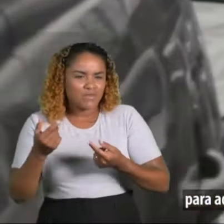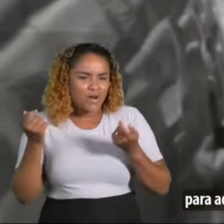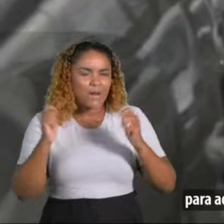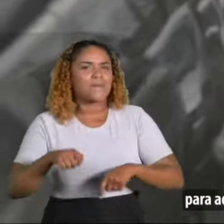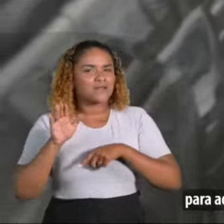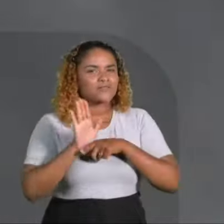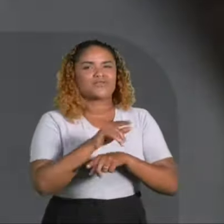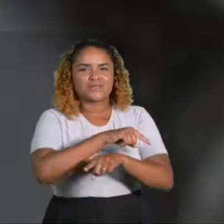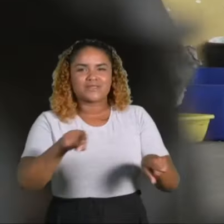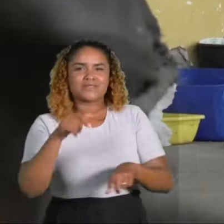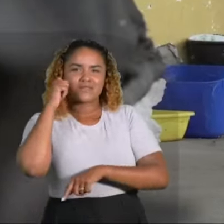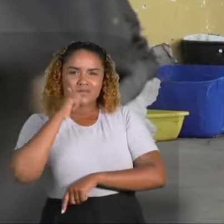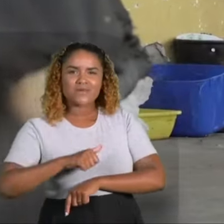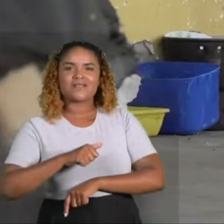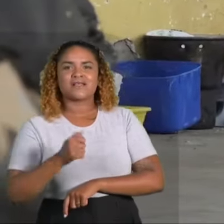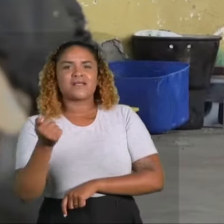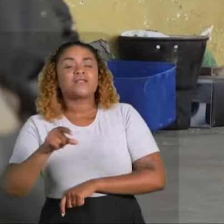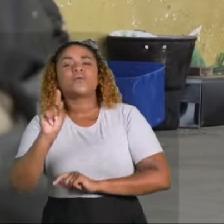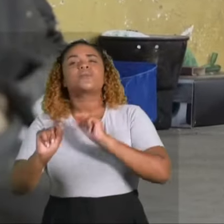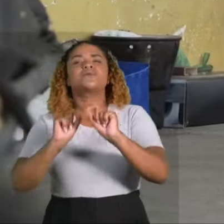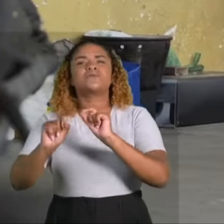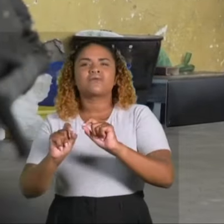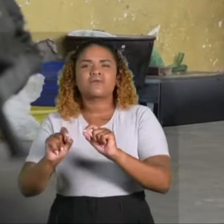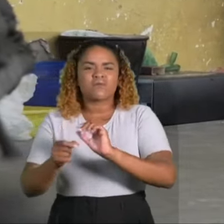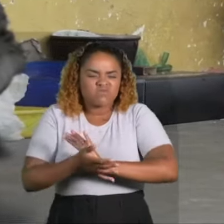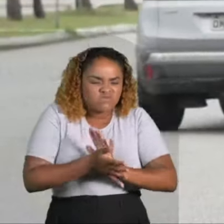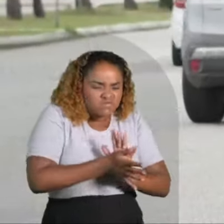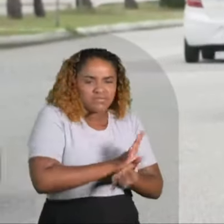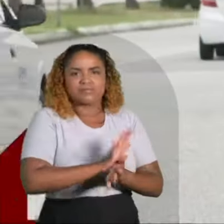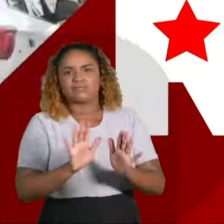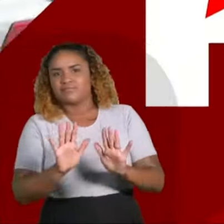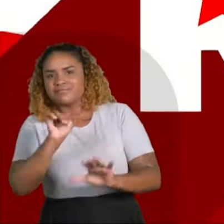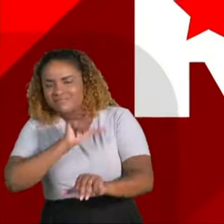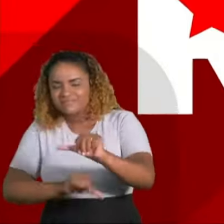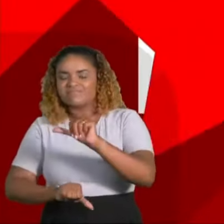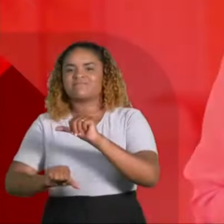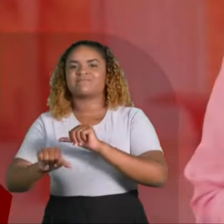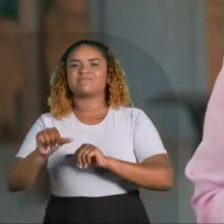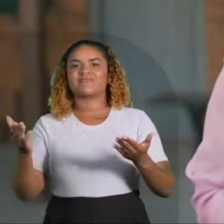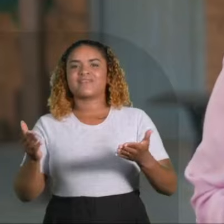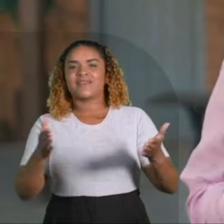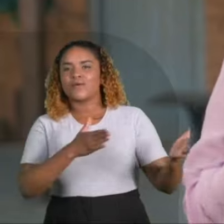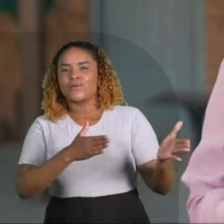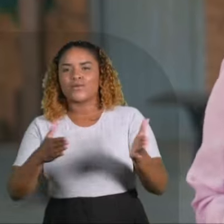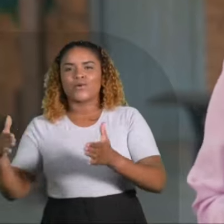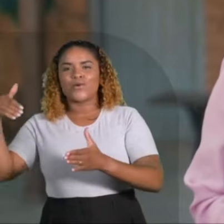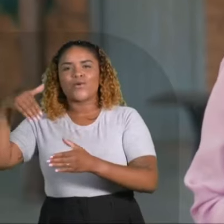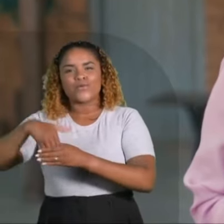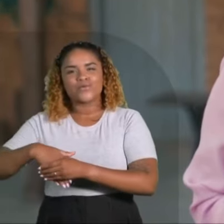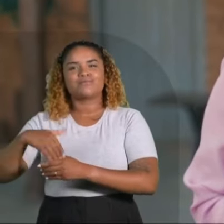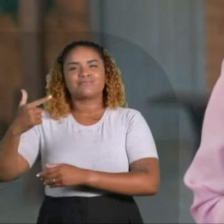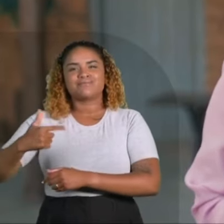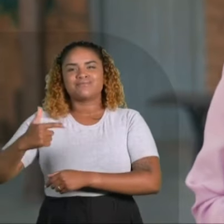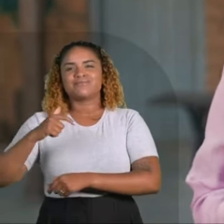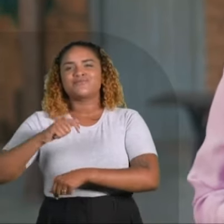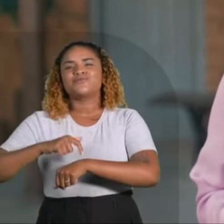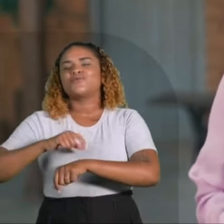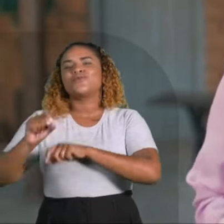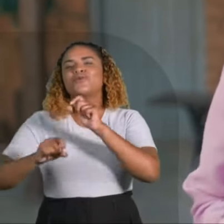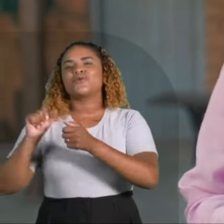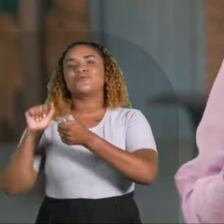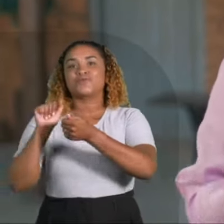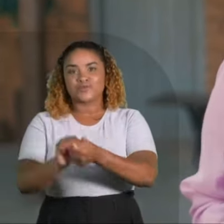condições desumanas, para que estas mulheres não precisem passar mais por isso. Nessa nova jornada do segundo turno, nós